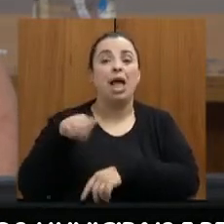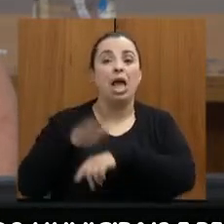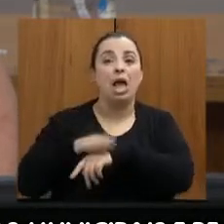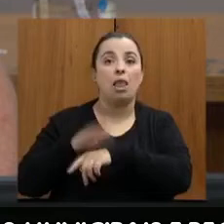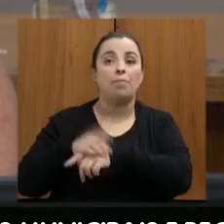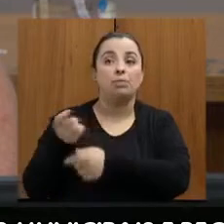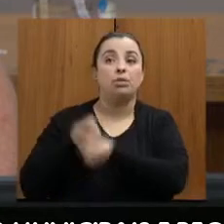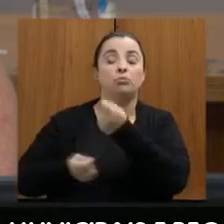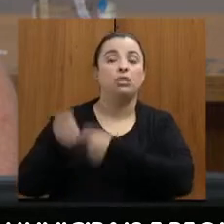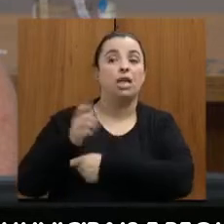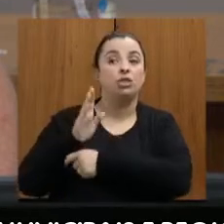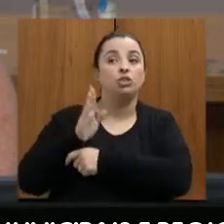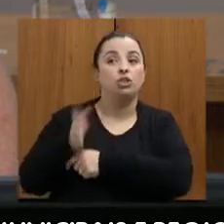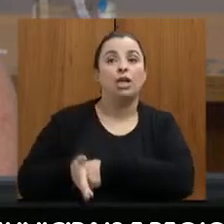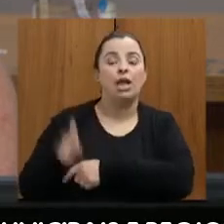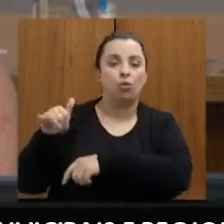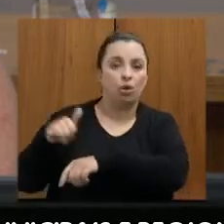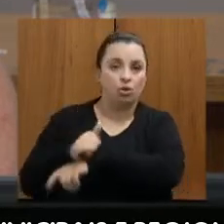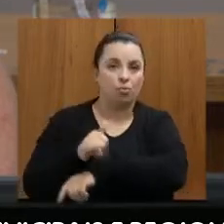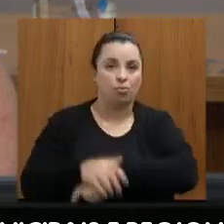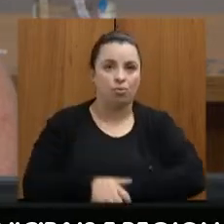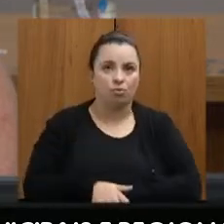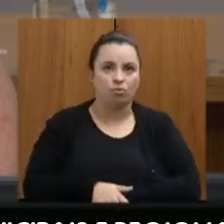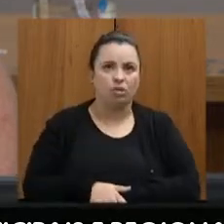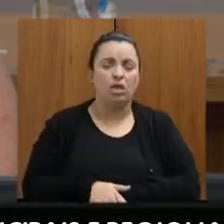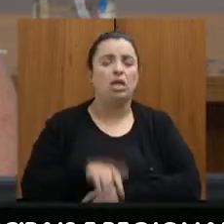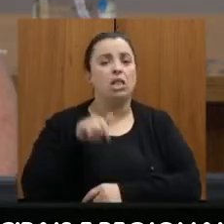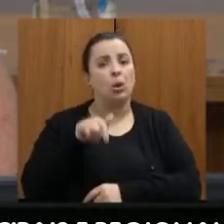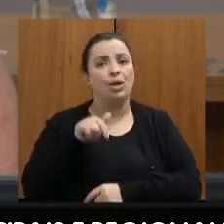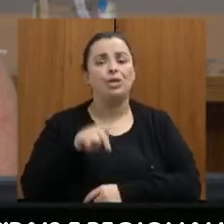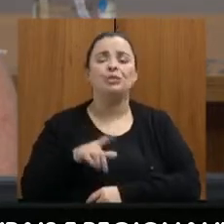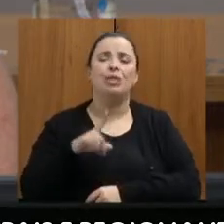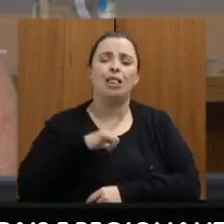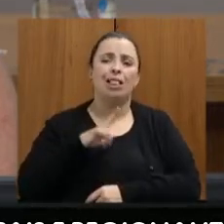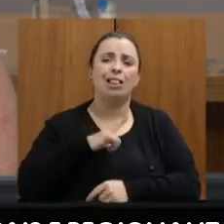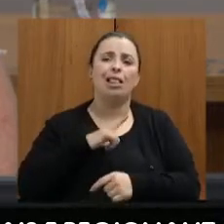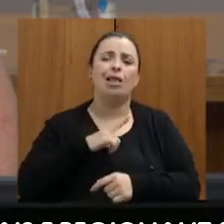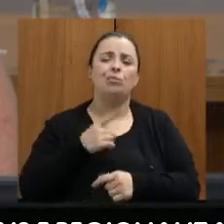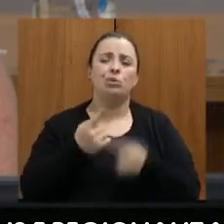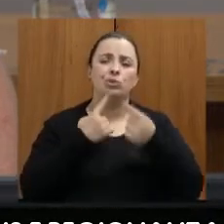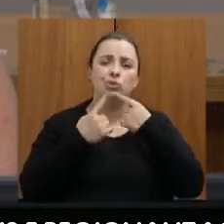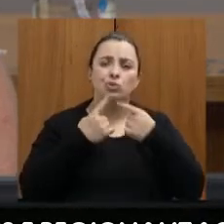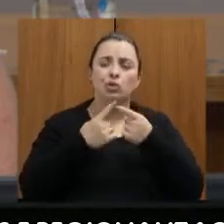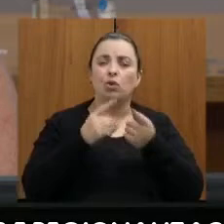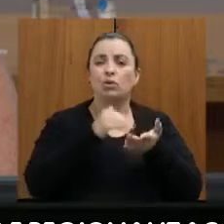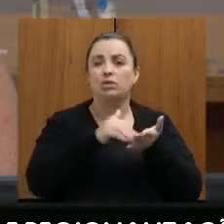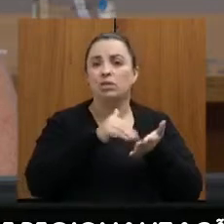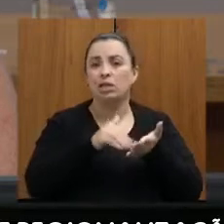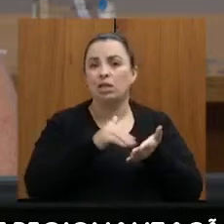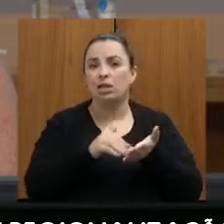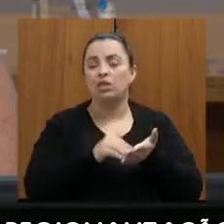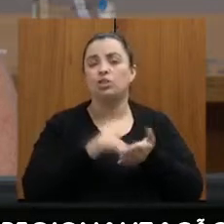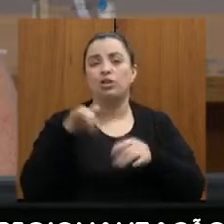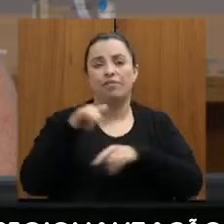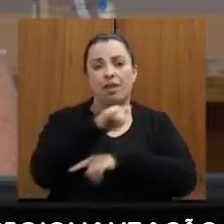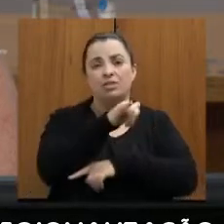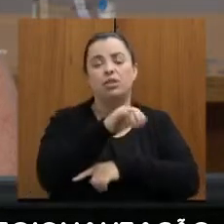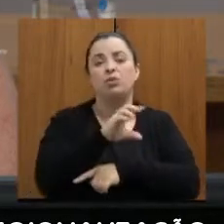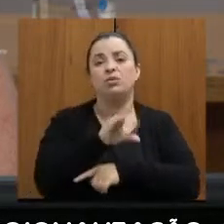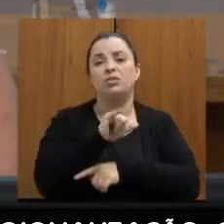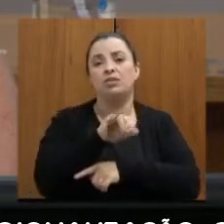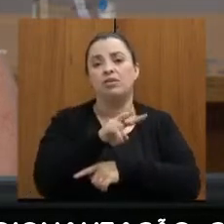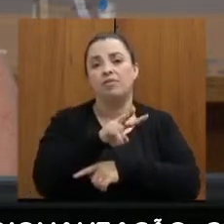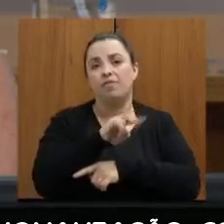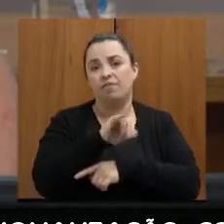Então hoje essas tratativas estão em andamento com a secretaria de Aviação Civil e a gente acredita que elas podem prosperar